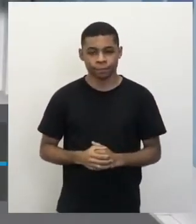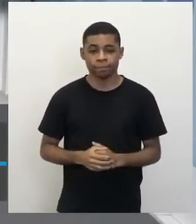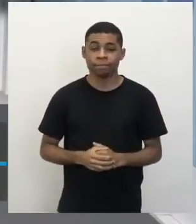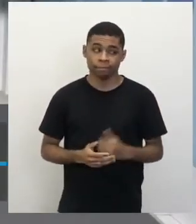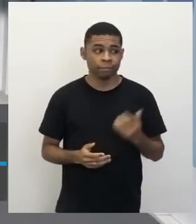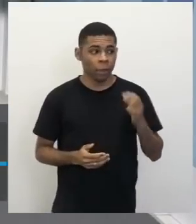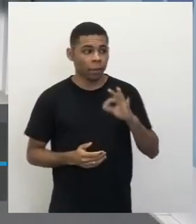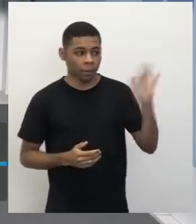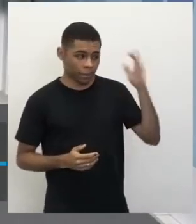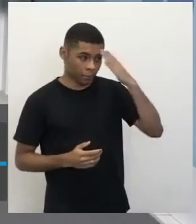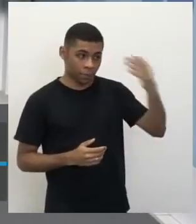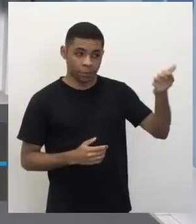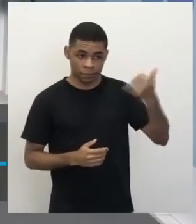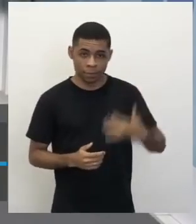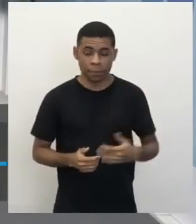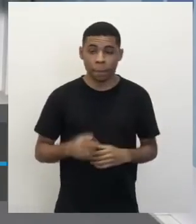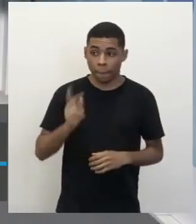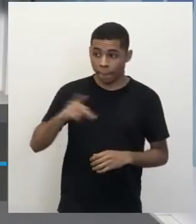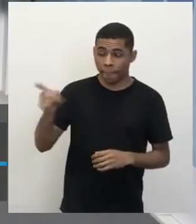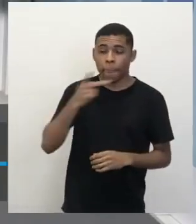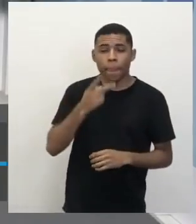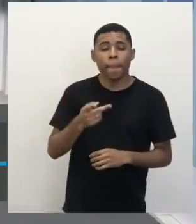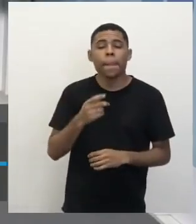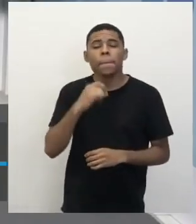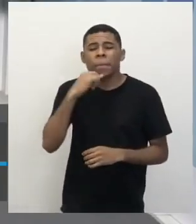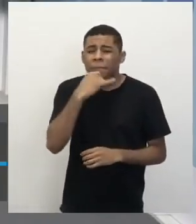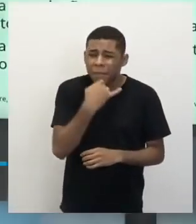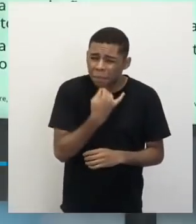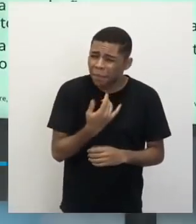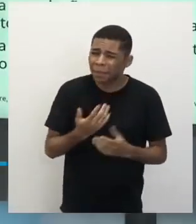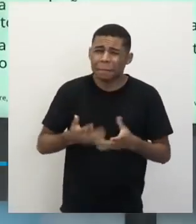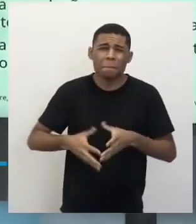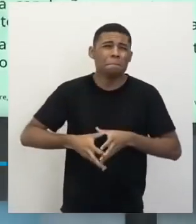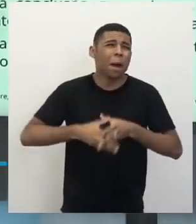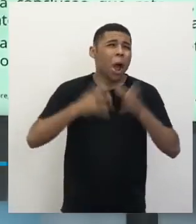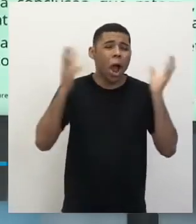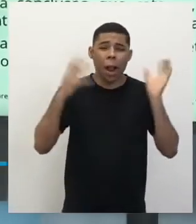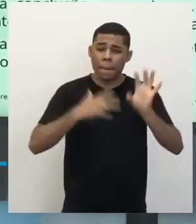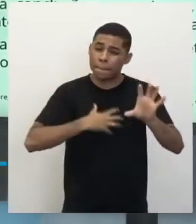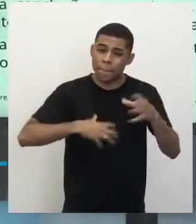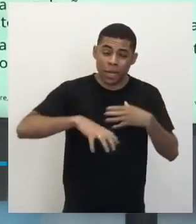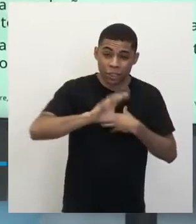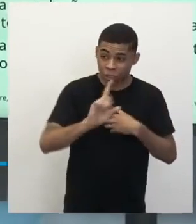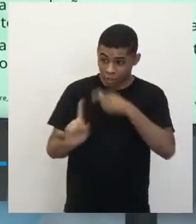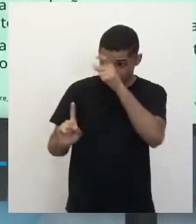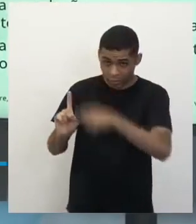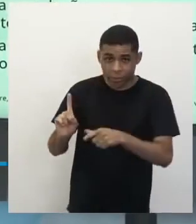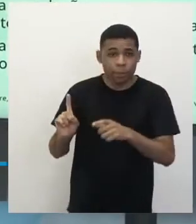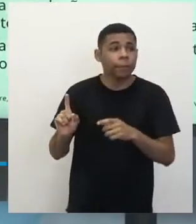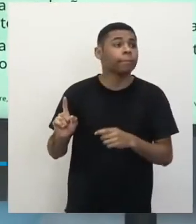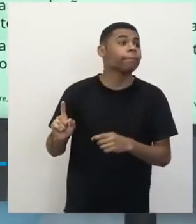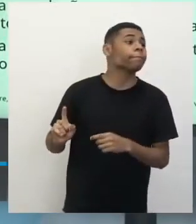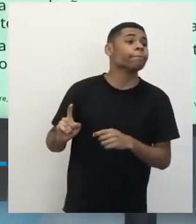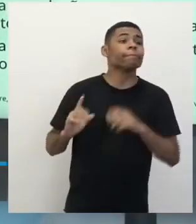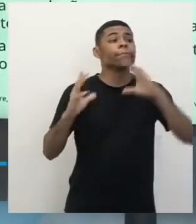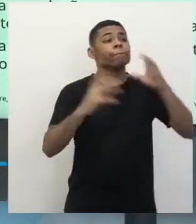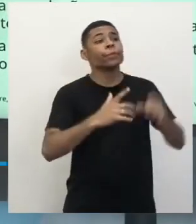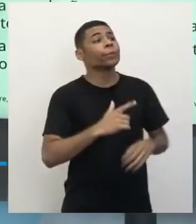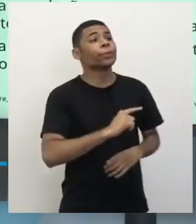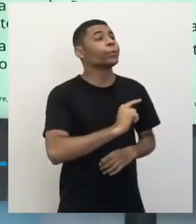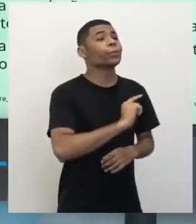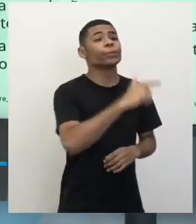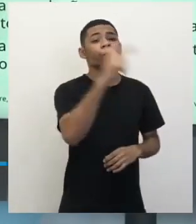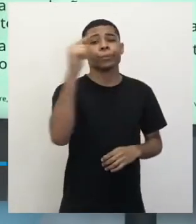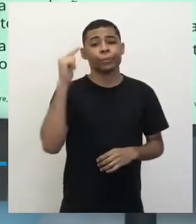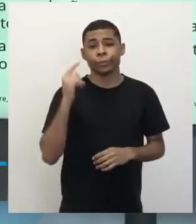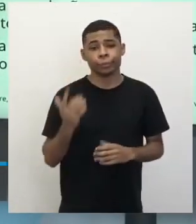lá. Aqui tem um professor que falou assim, infelizmente, o maior exemplo de empatia, o mundo não tem nos ensinado, nós não temos